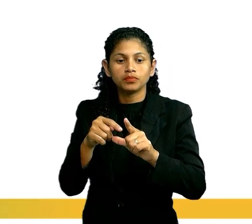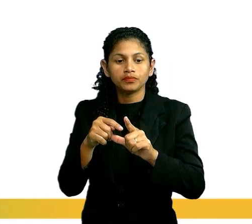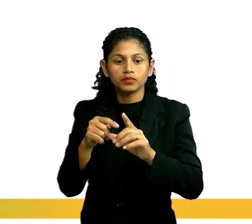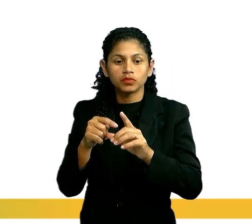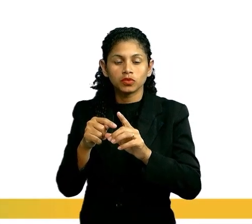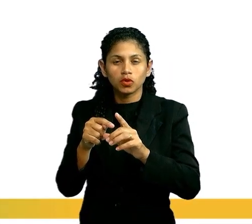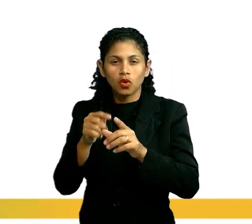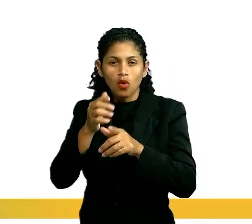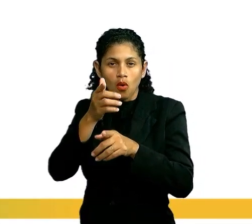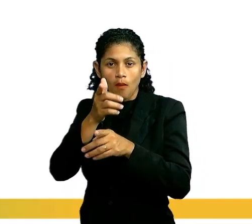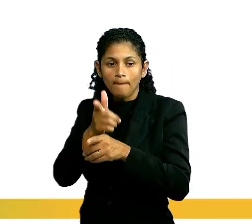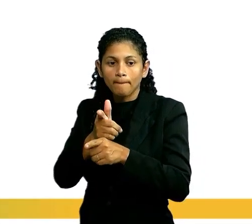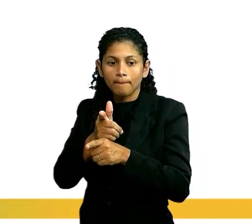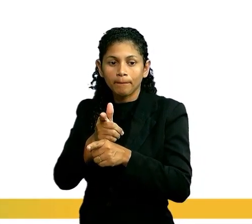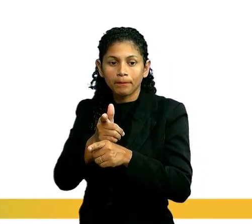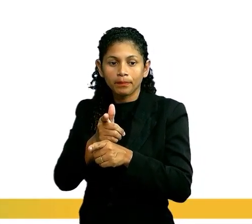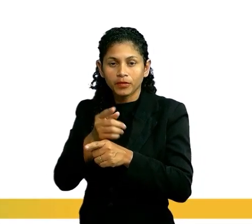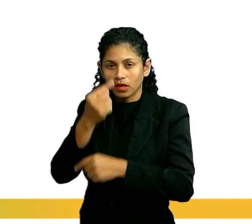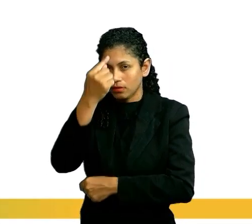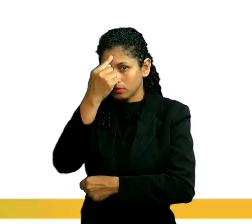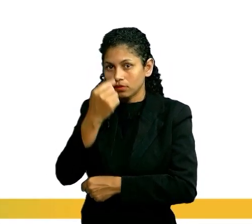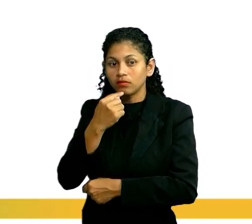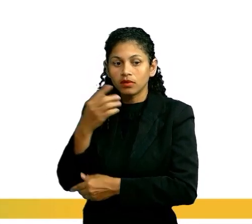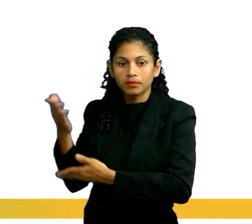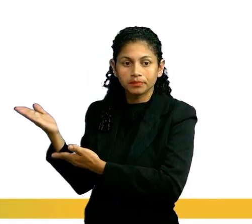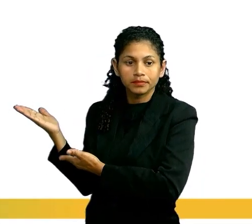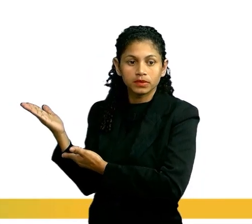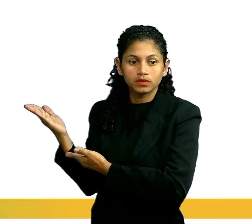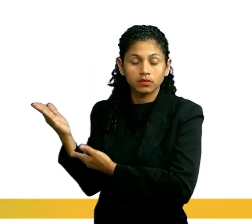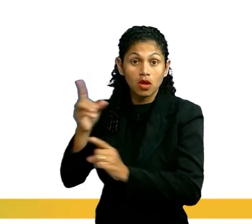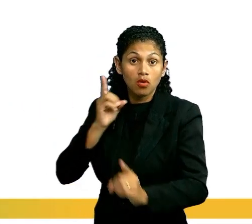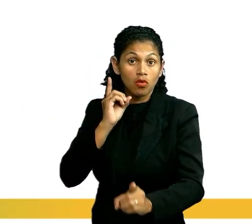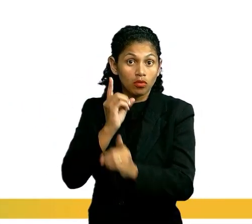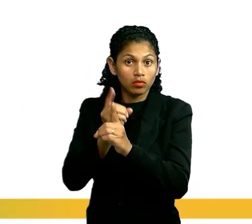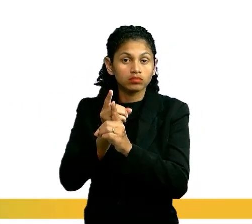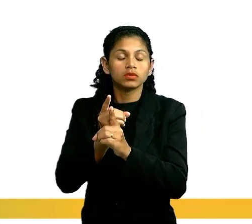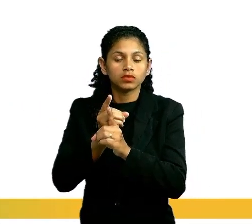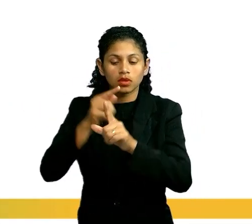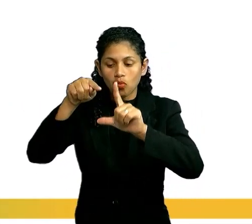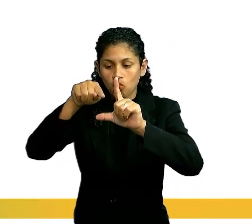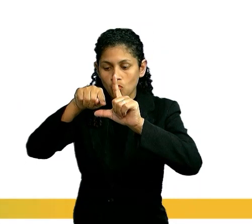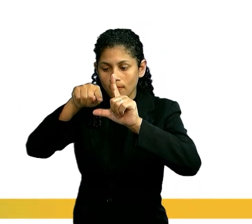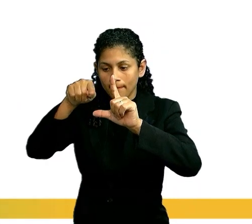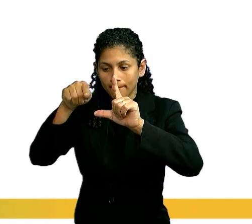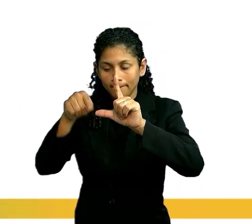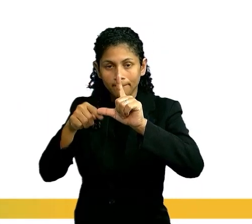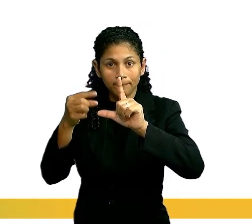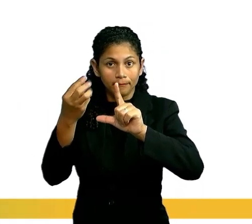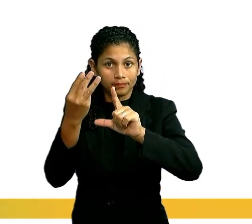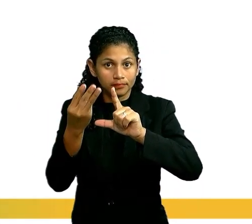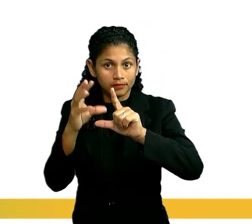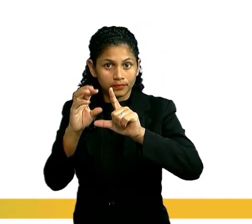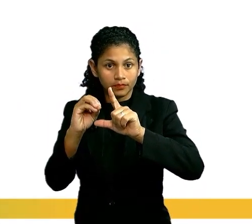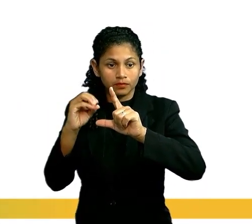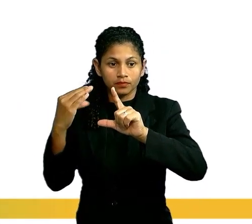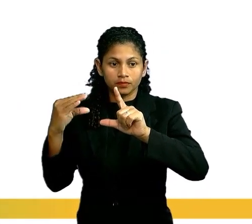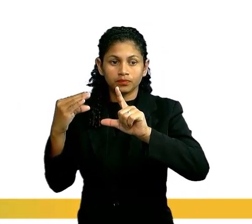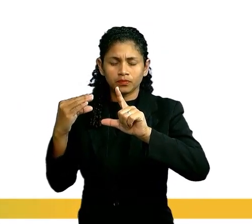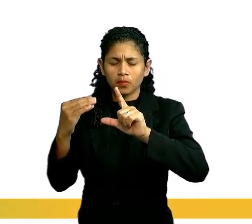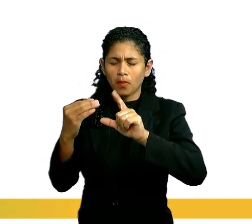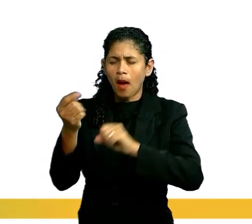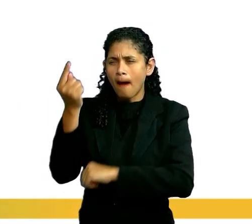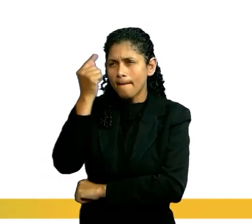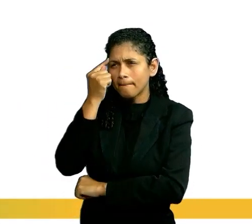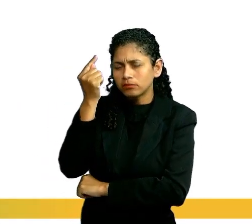metros de altura, encontrando um ângulo de 30 graus, como dá para ver aqui. Tá? Supondo que o teodolito esteja